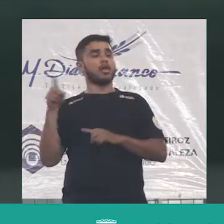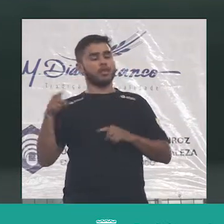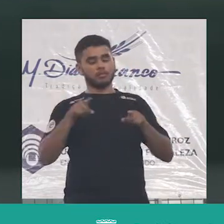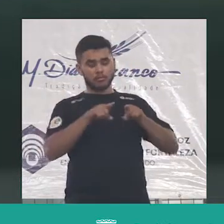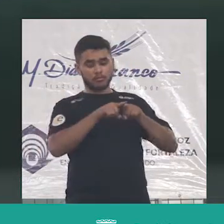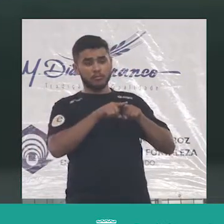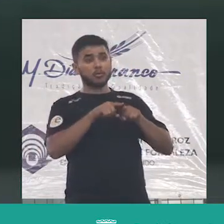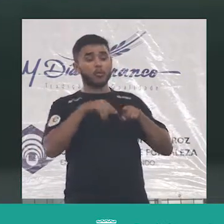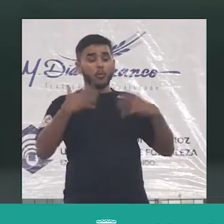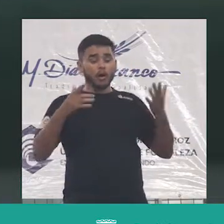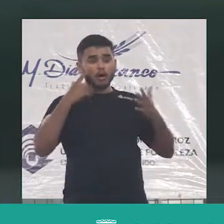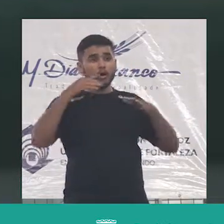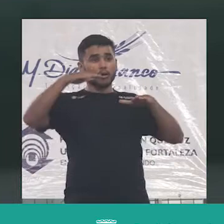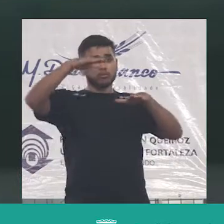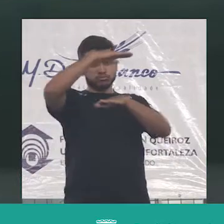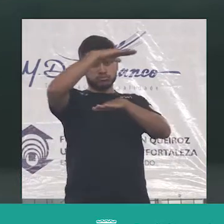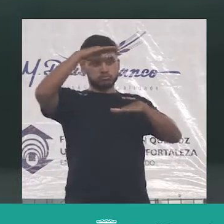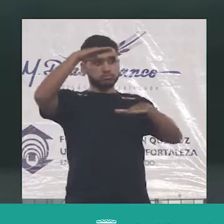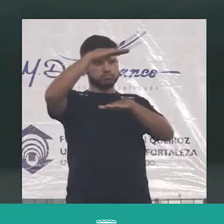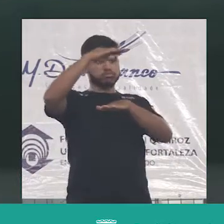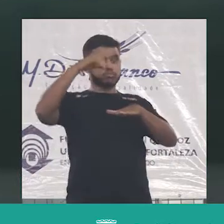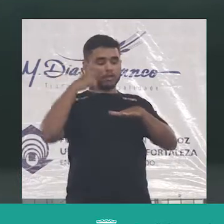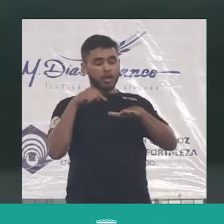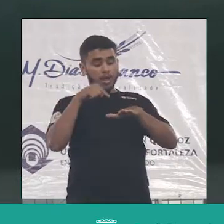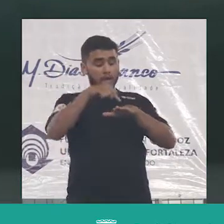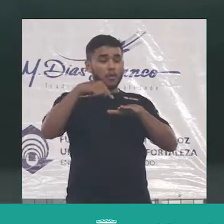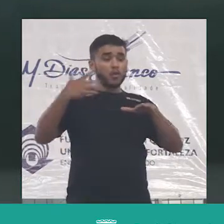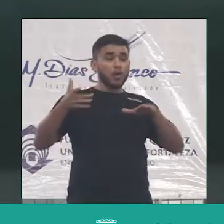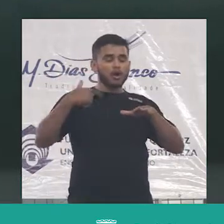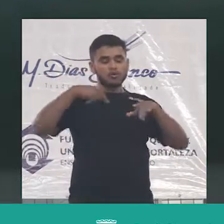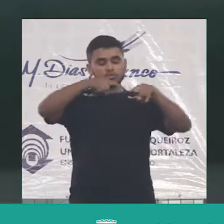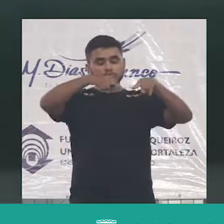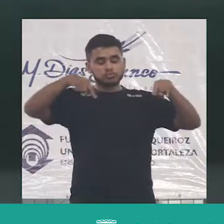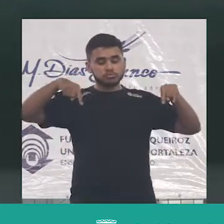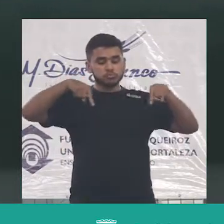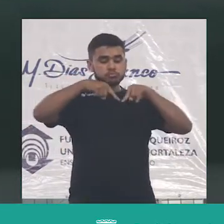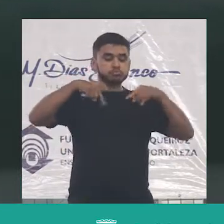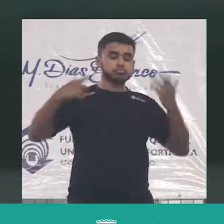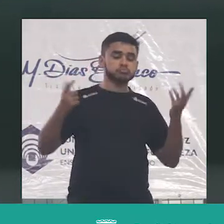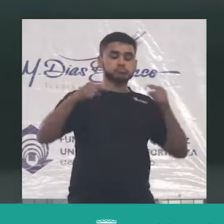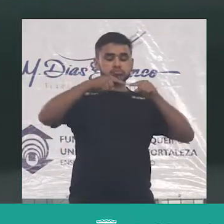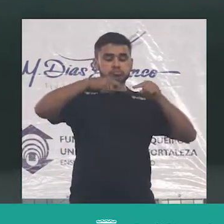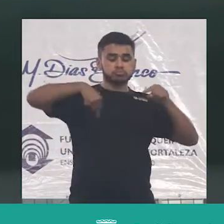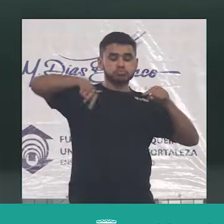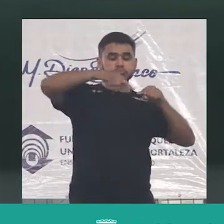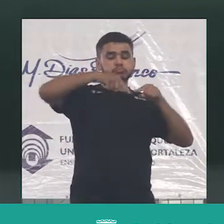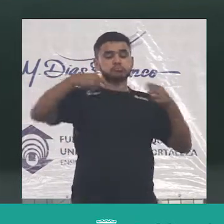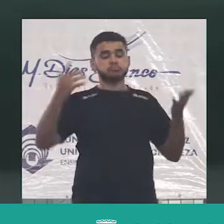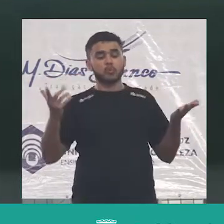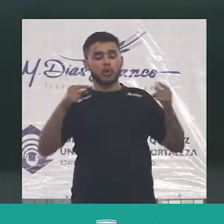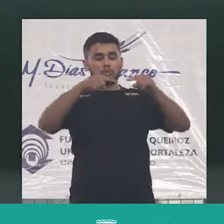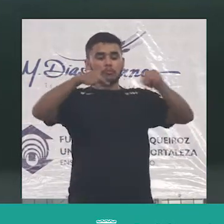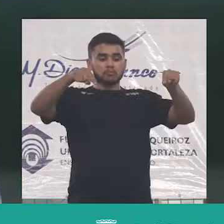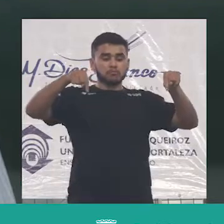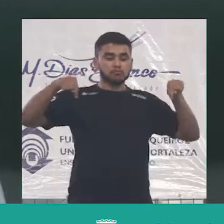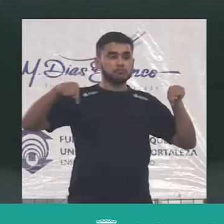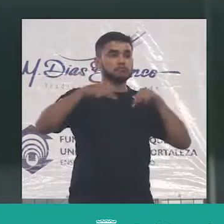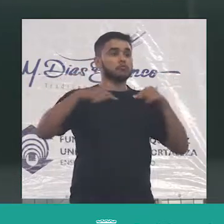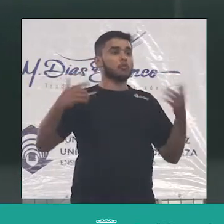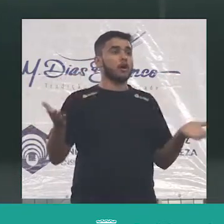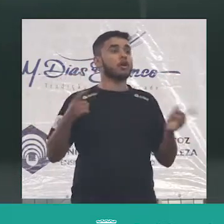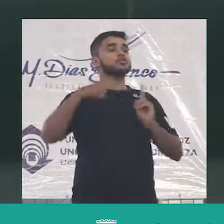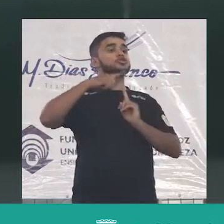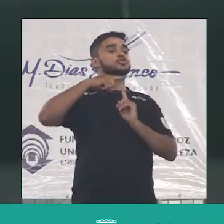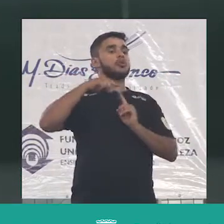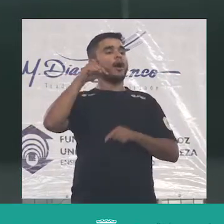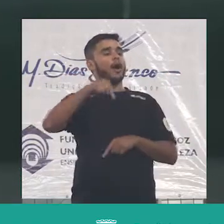desse prisma. O polígono que estiver embaixo é aquele que vai definir o tipo de prisma que eu tenho. Então, avançando um pouco mais,